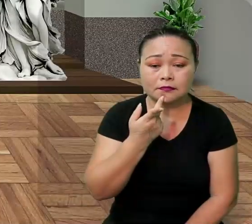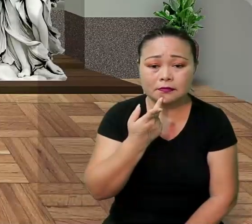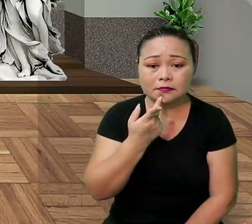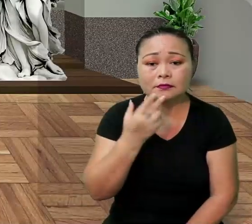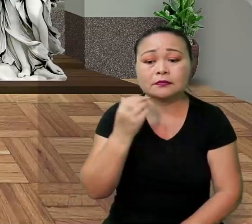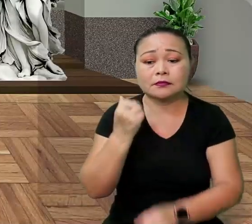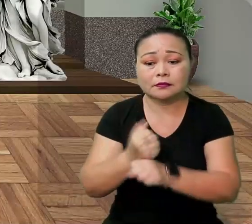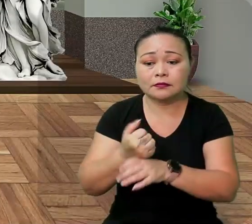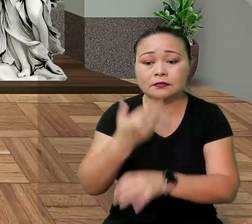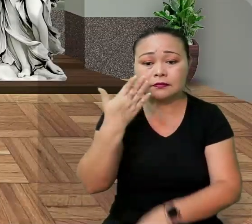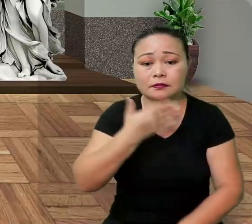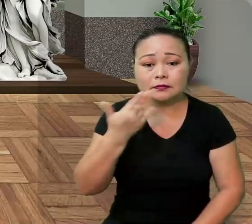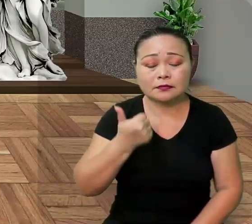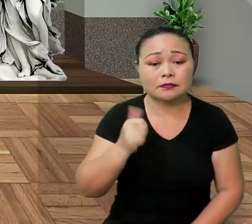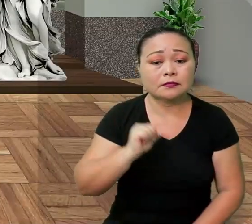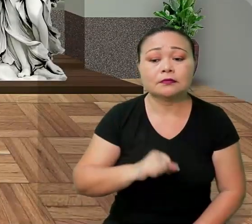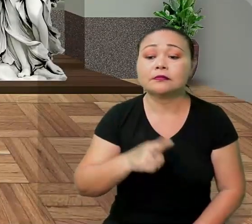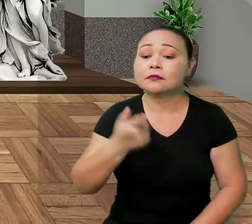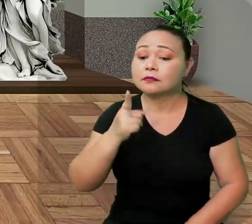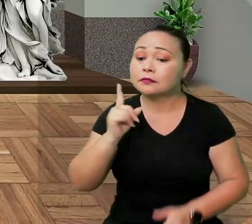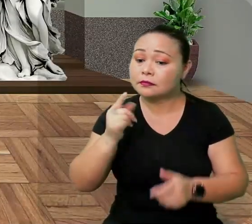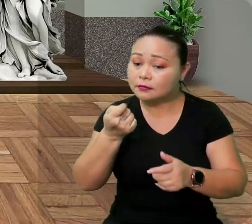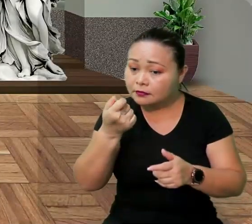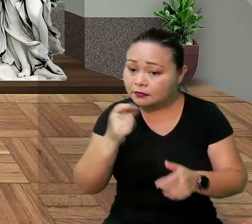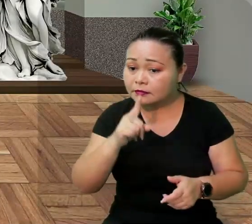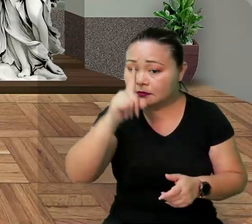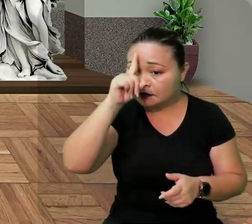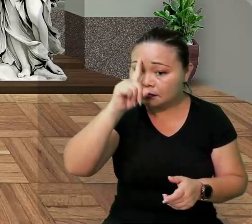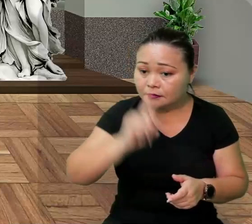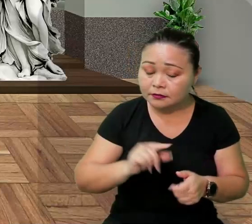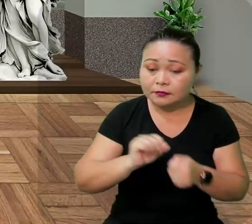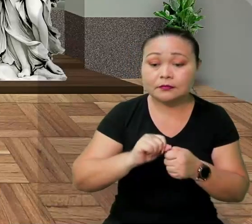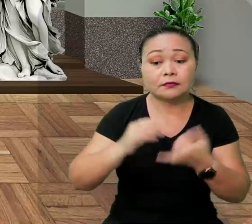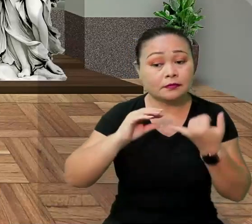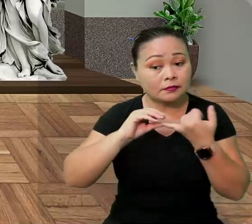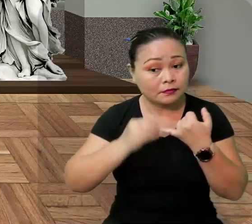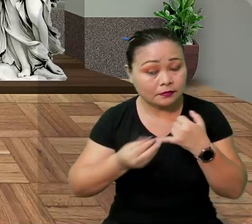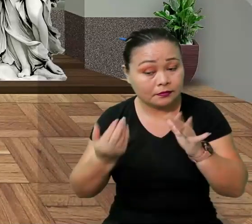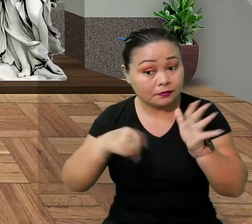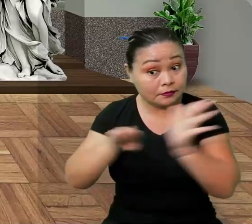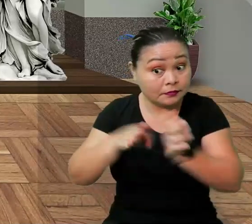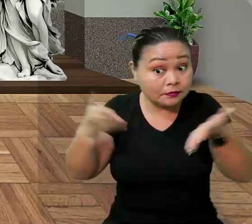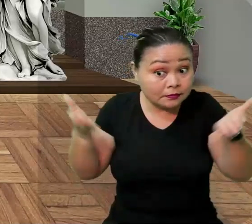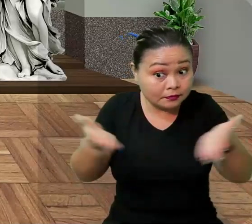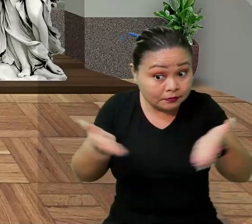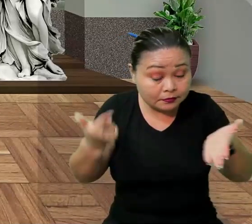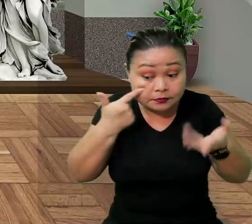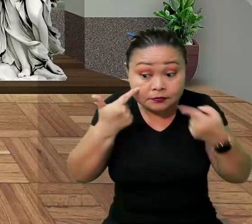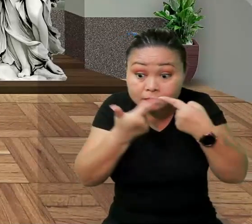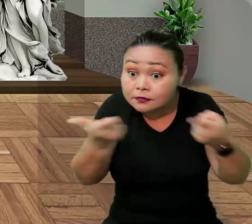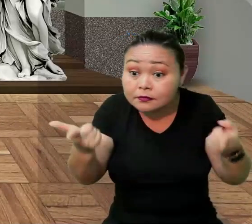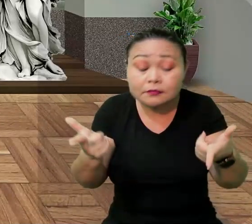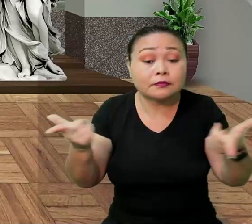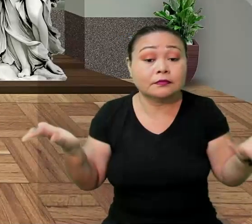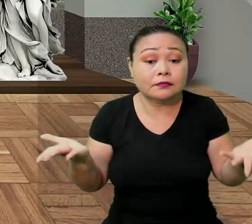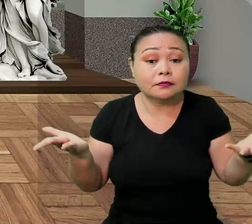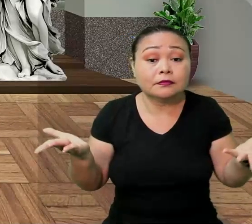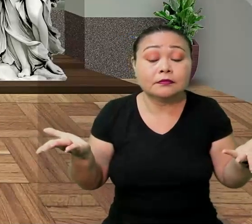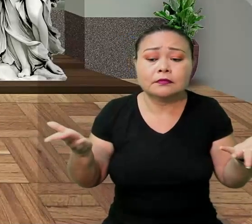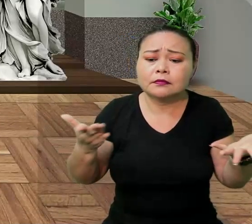que a batata doce, o milho e o feijão chegou no que chegou hoje,